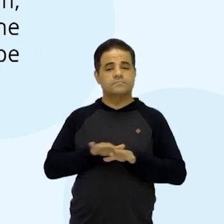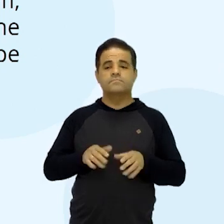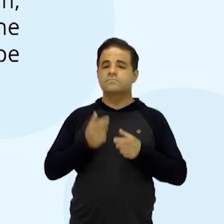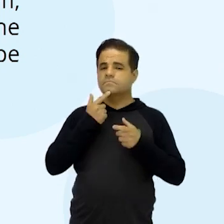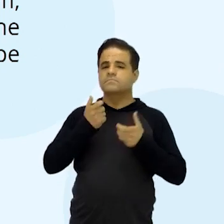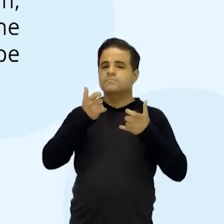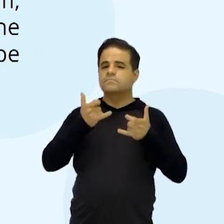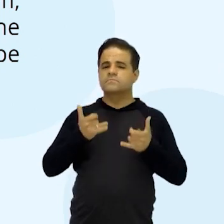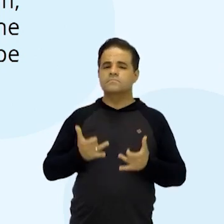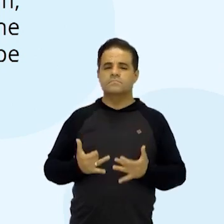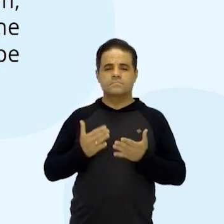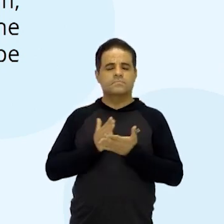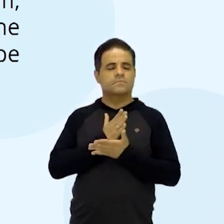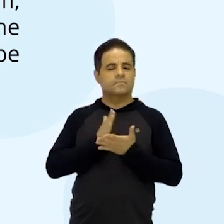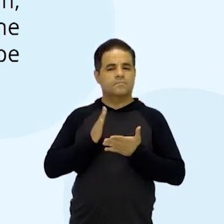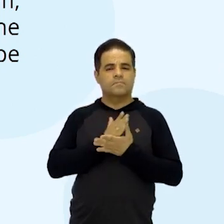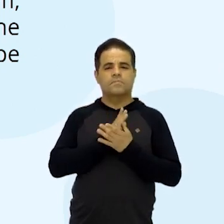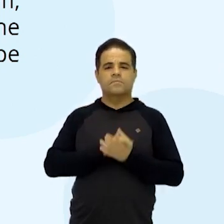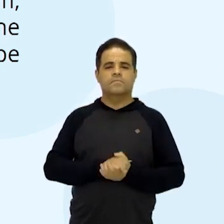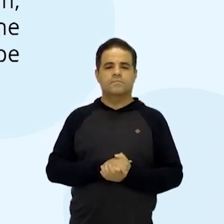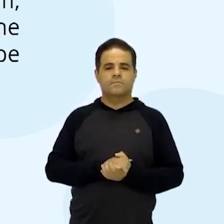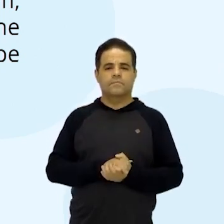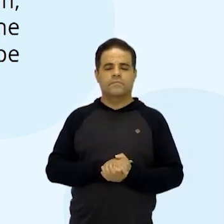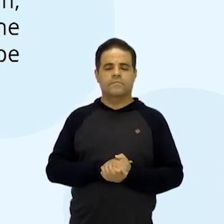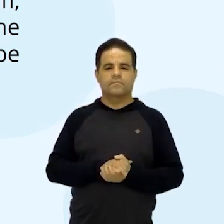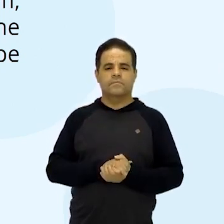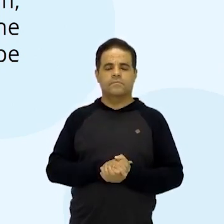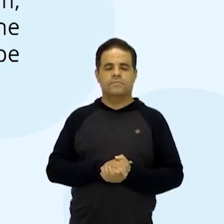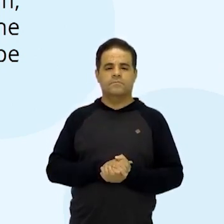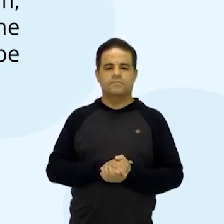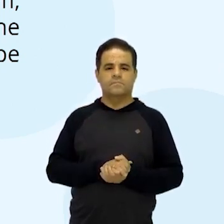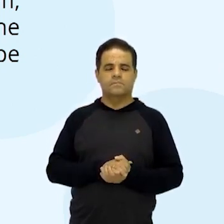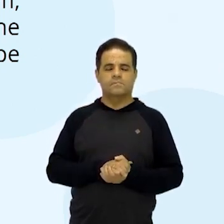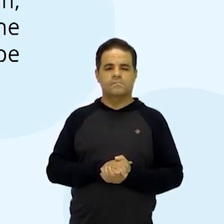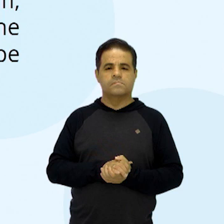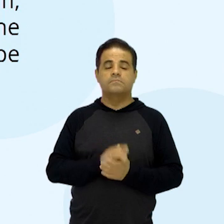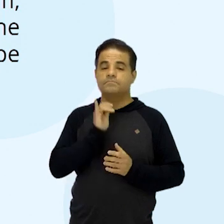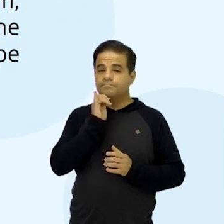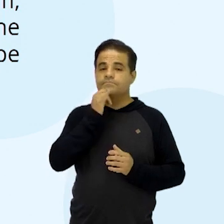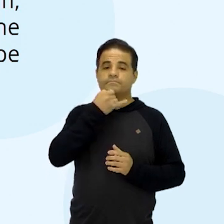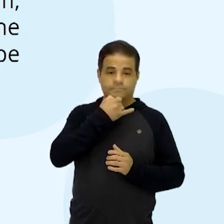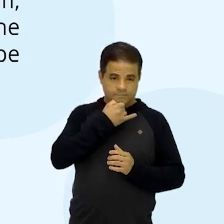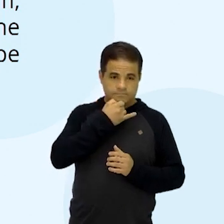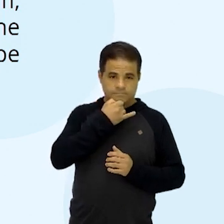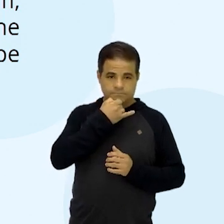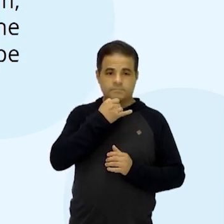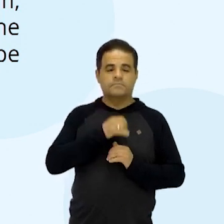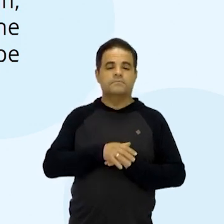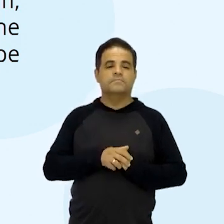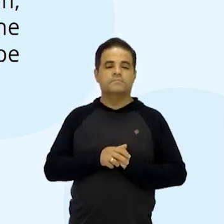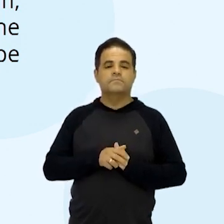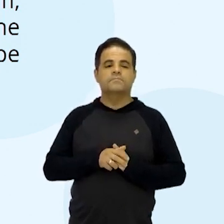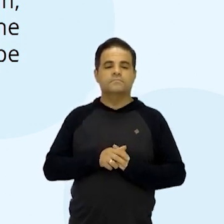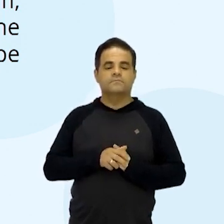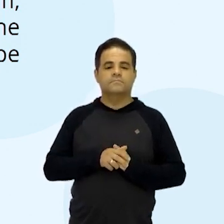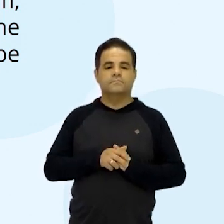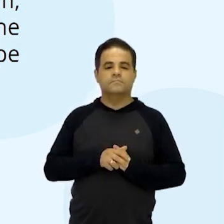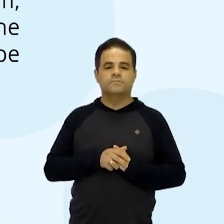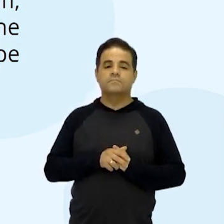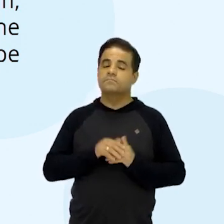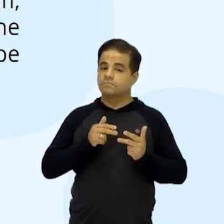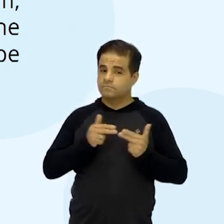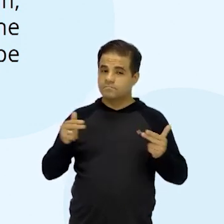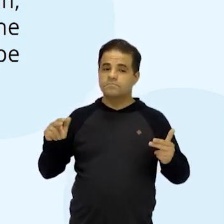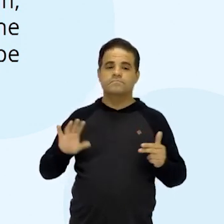para mencionar alguns. All of them, unfortunately, né? Infelizmente, happen on a daily basis. Eles